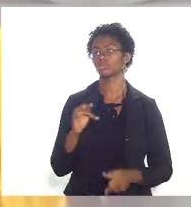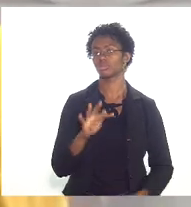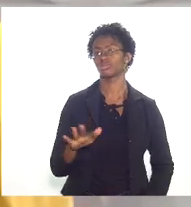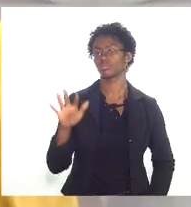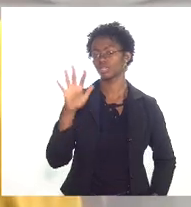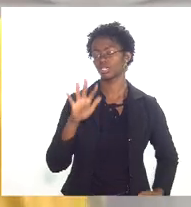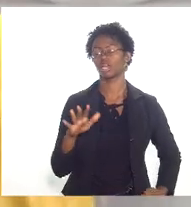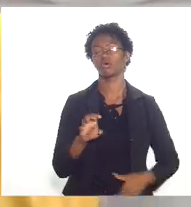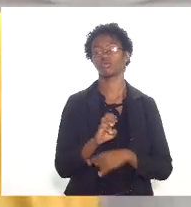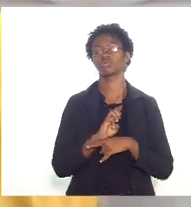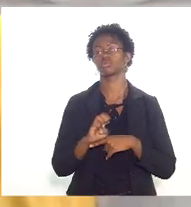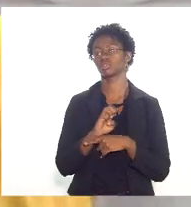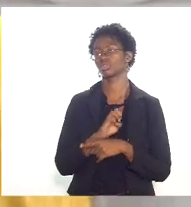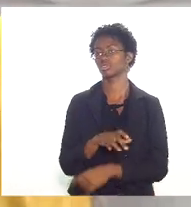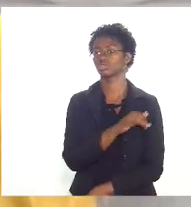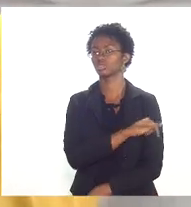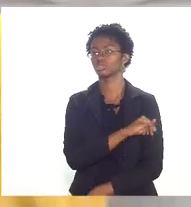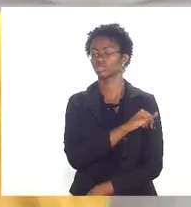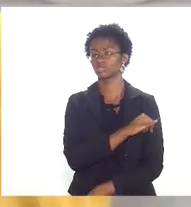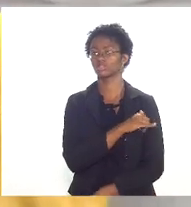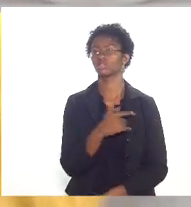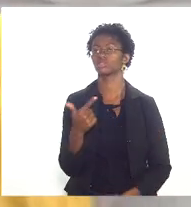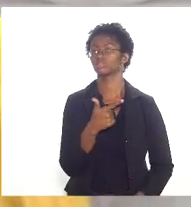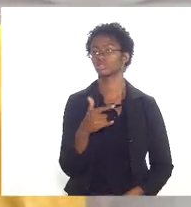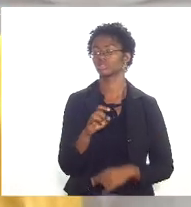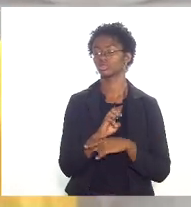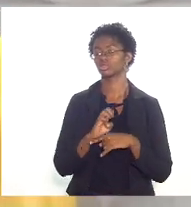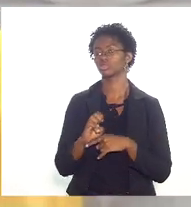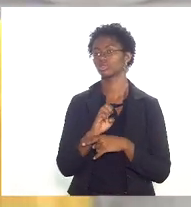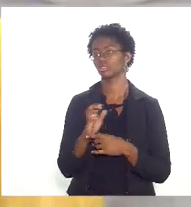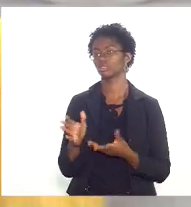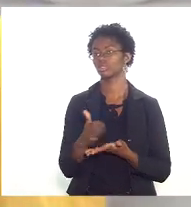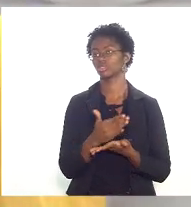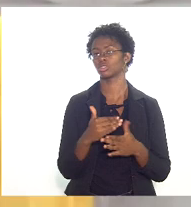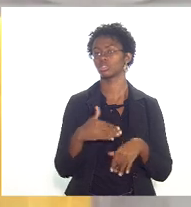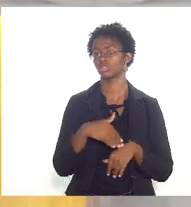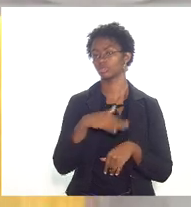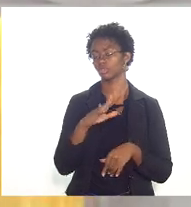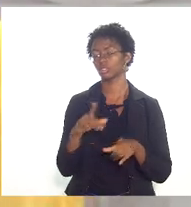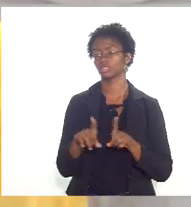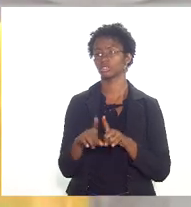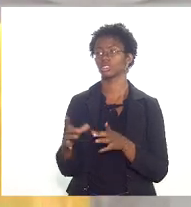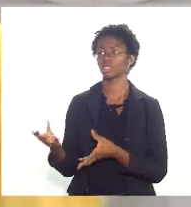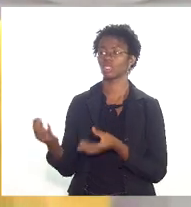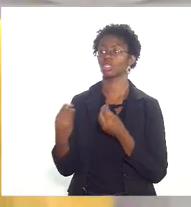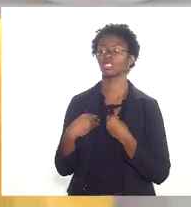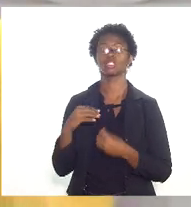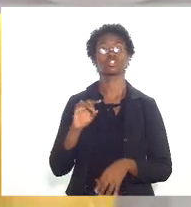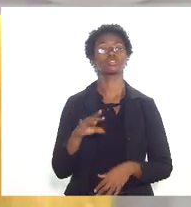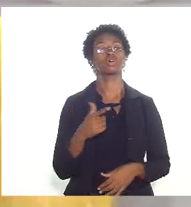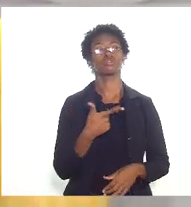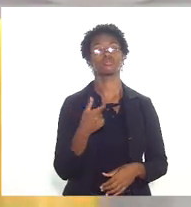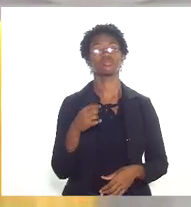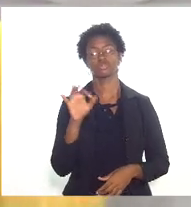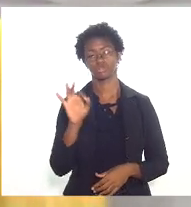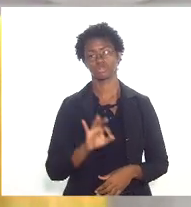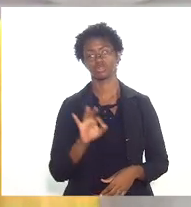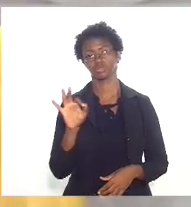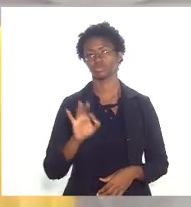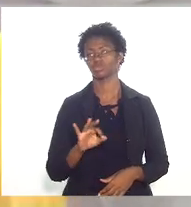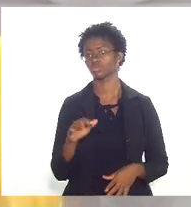Rio de Janeiro é o segundo estado de maior arrecadação e que recebe em troca apenas Vinte por cento